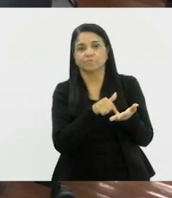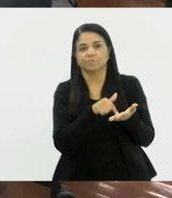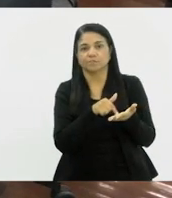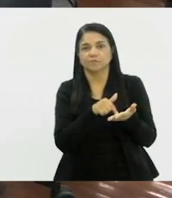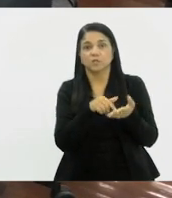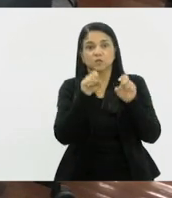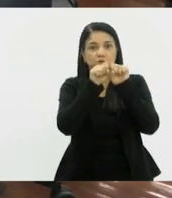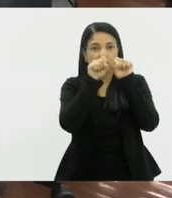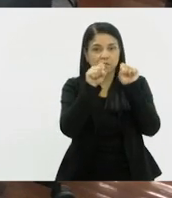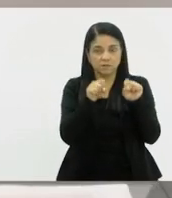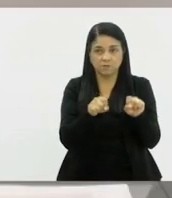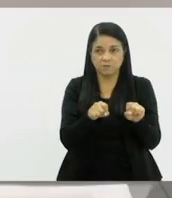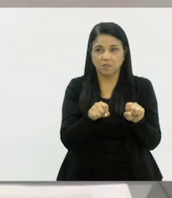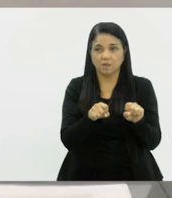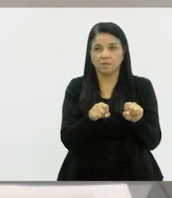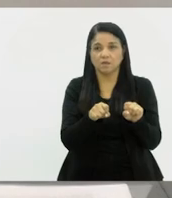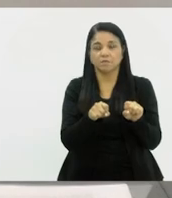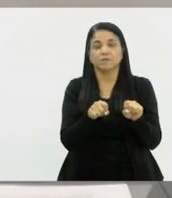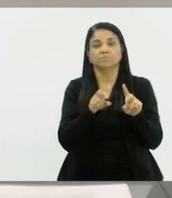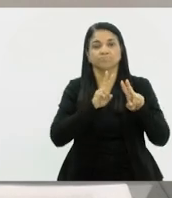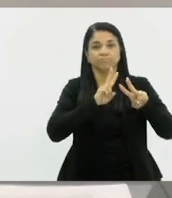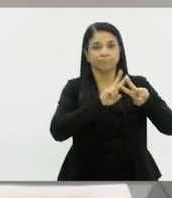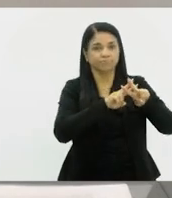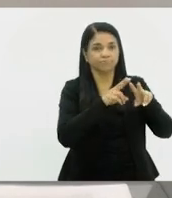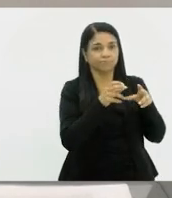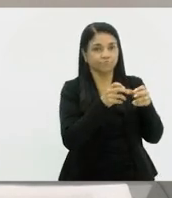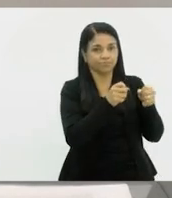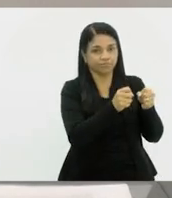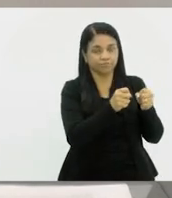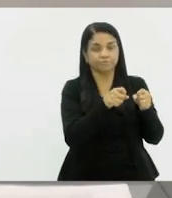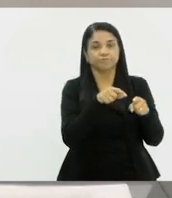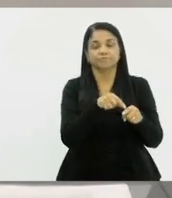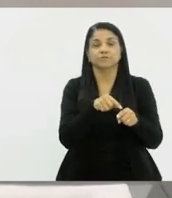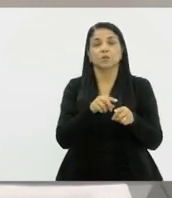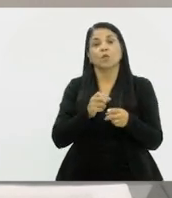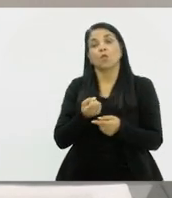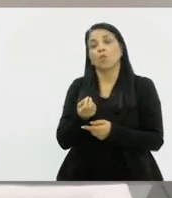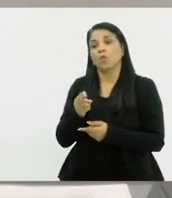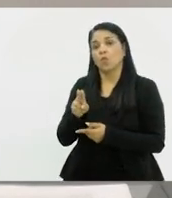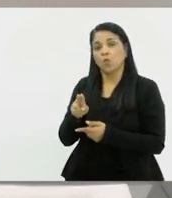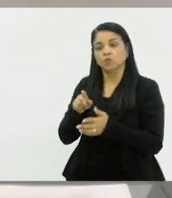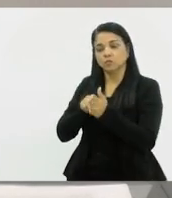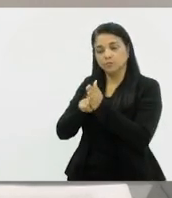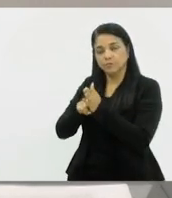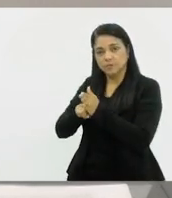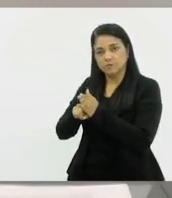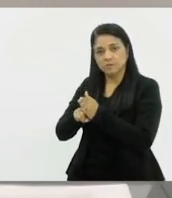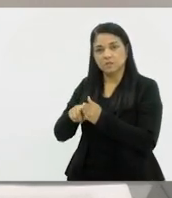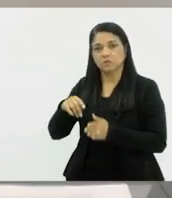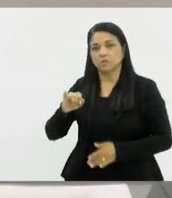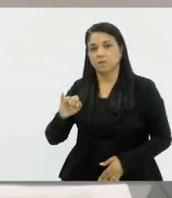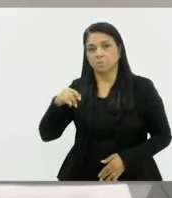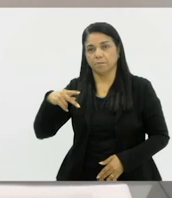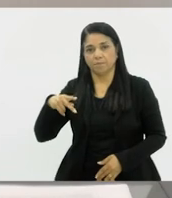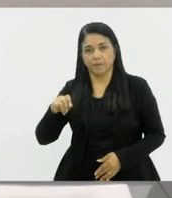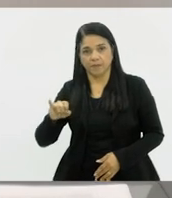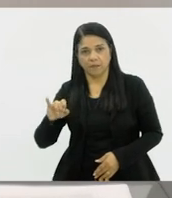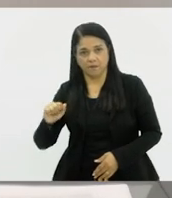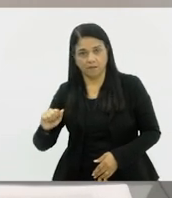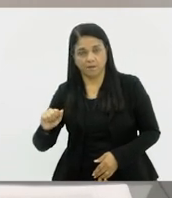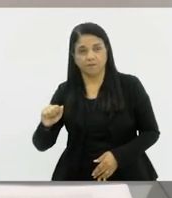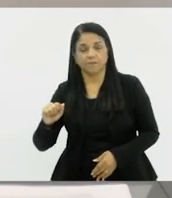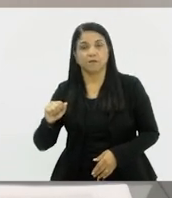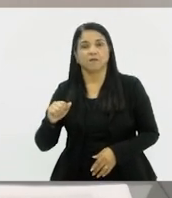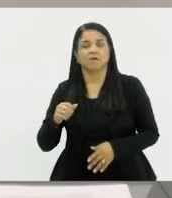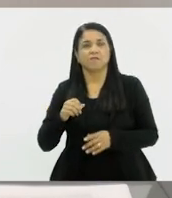do sistema né do sistema penitenci dep seja do pesquisa recente do ipia eh do ano